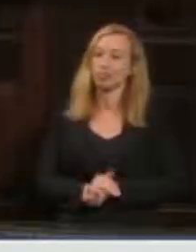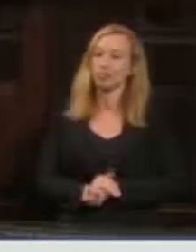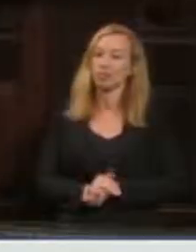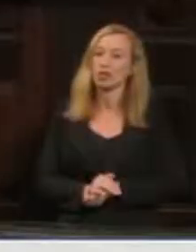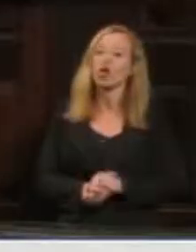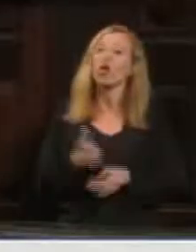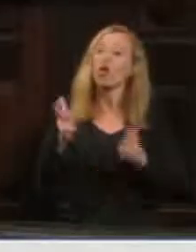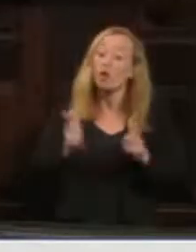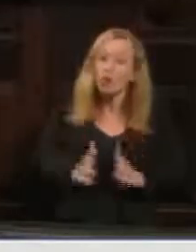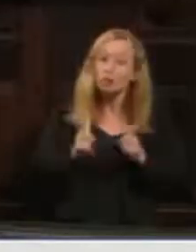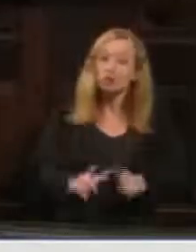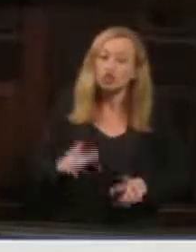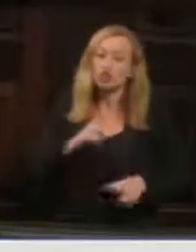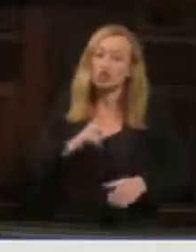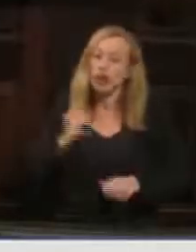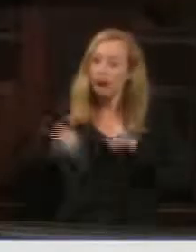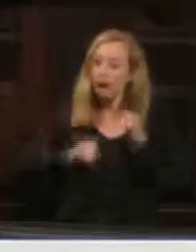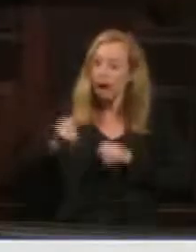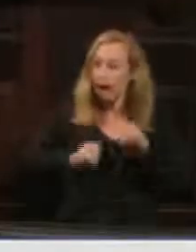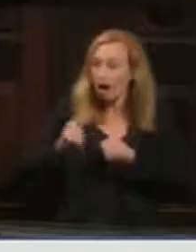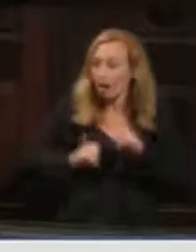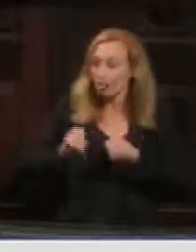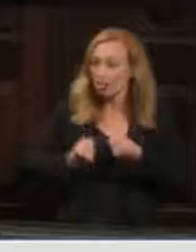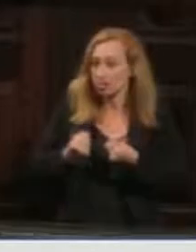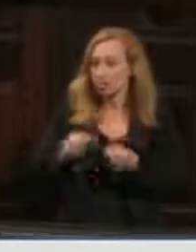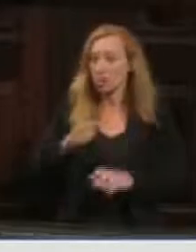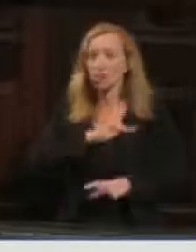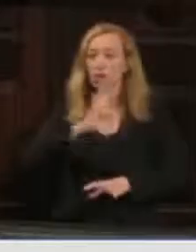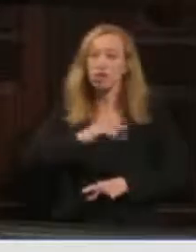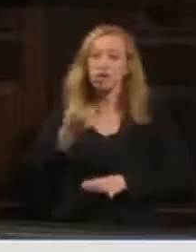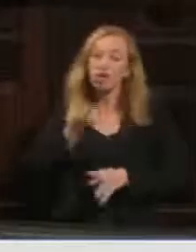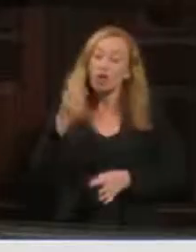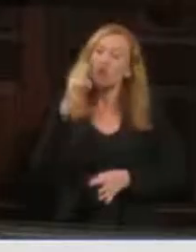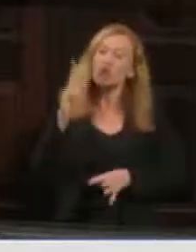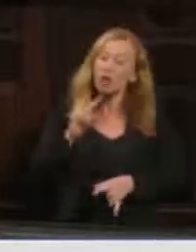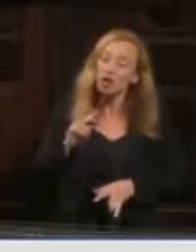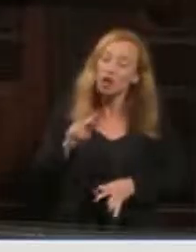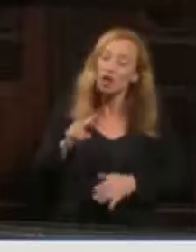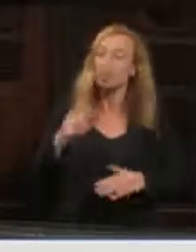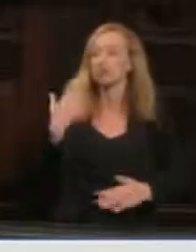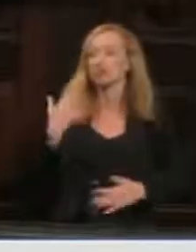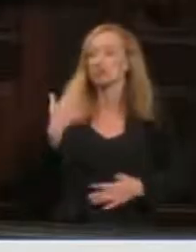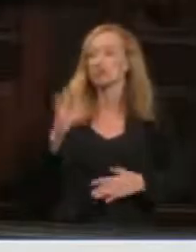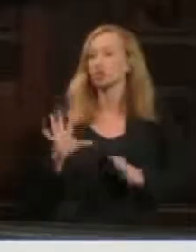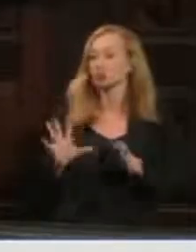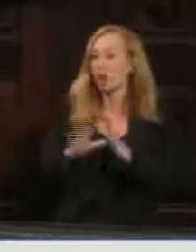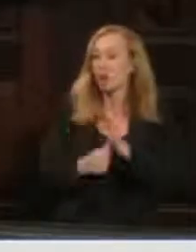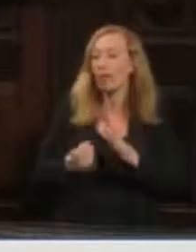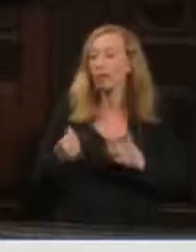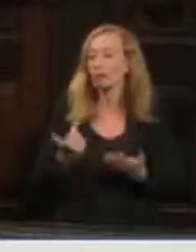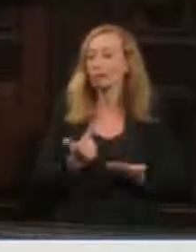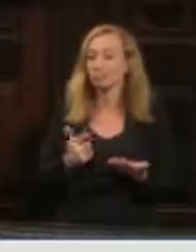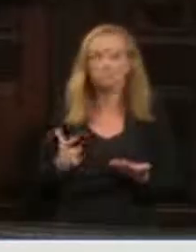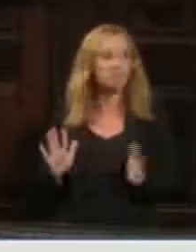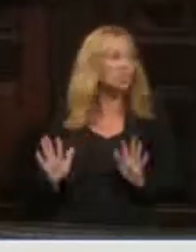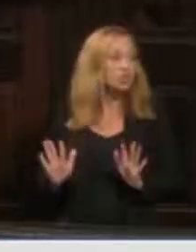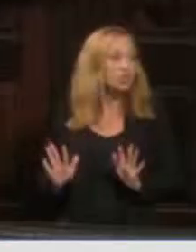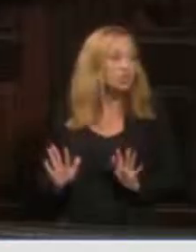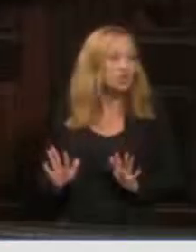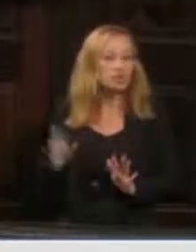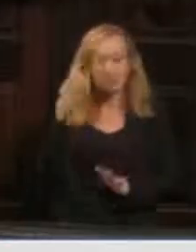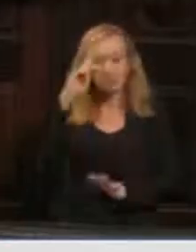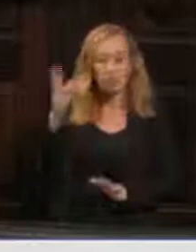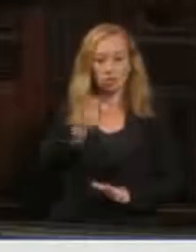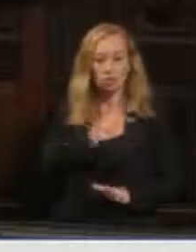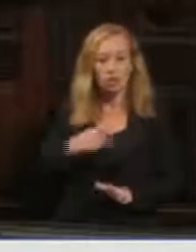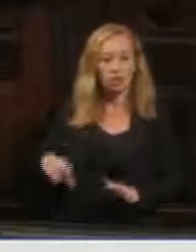quero ver ter um assalto, senhor presidente. Então, senhor presidente, eu quero... O senhor me concede uma parte, por